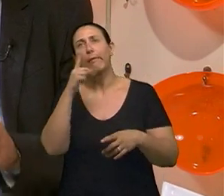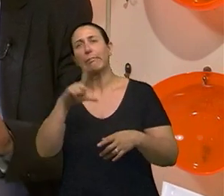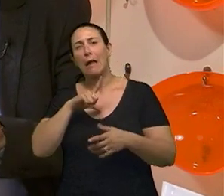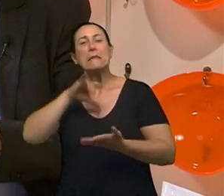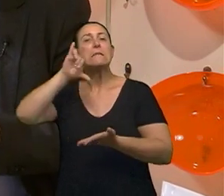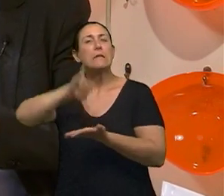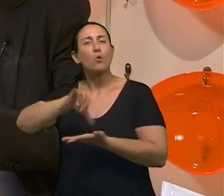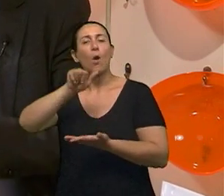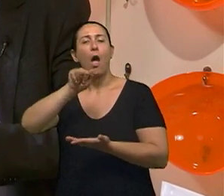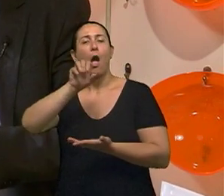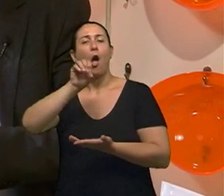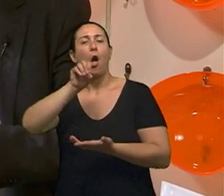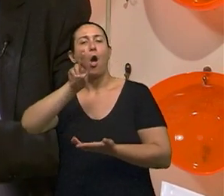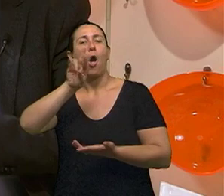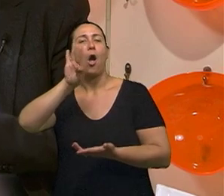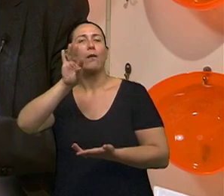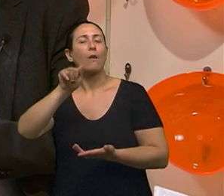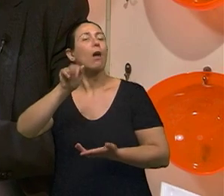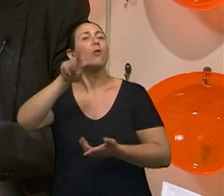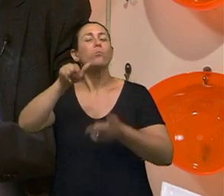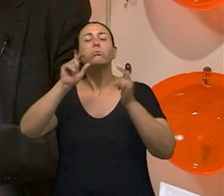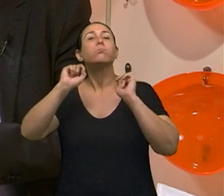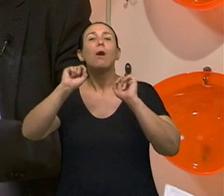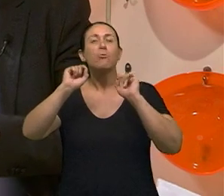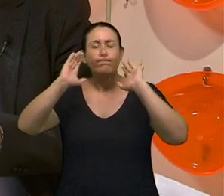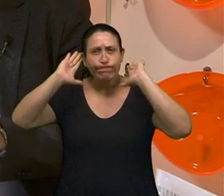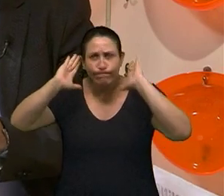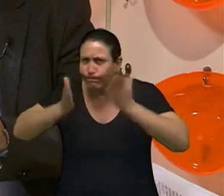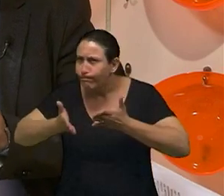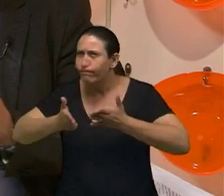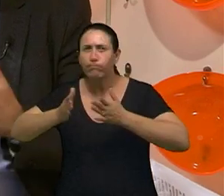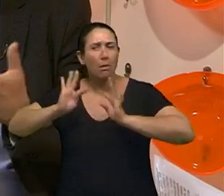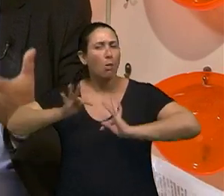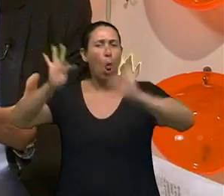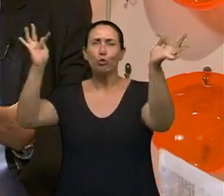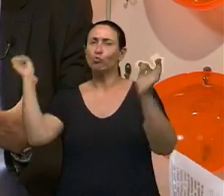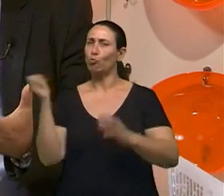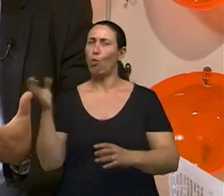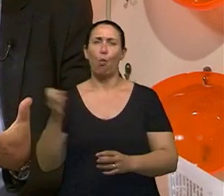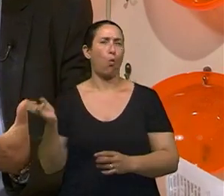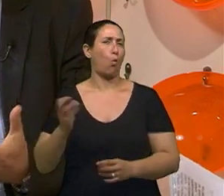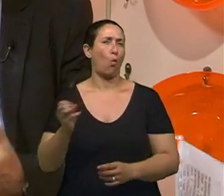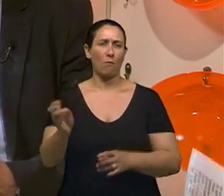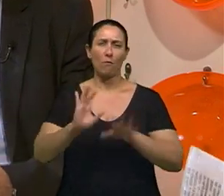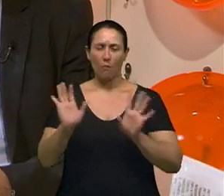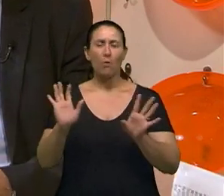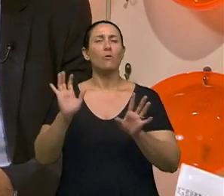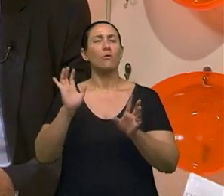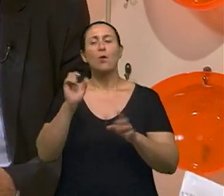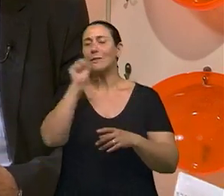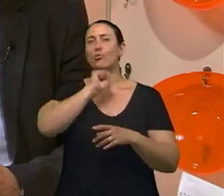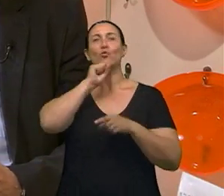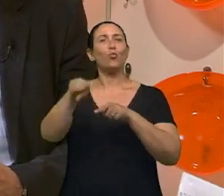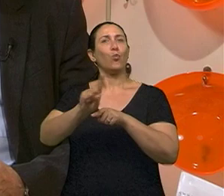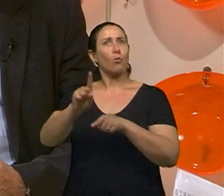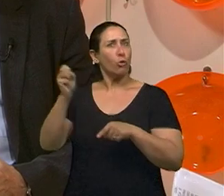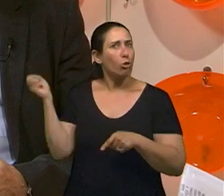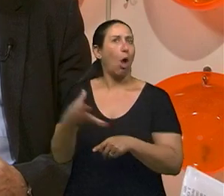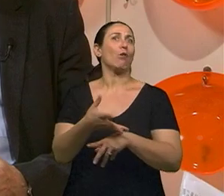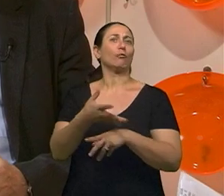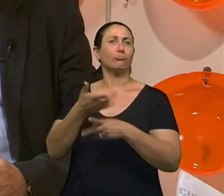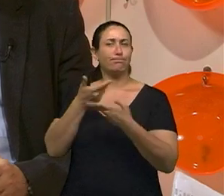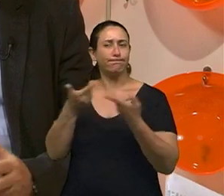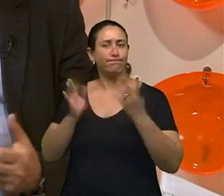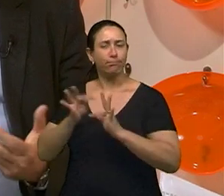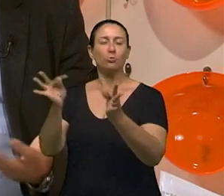da horta que são centros que se especializam se atualizam e incorporam as tecnologias para oferecer pro paciente procedimentos